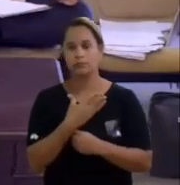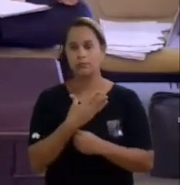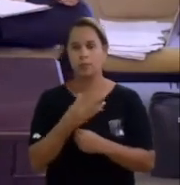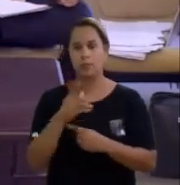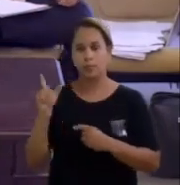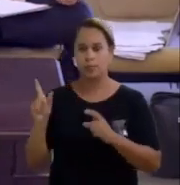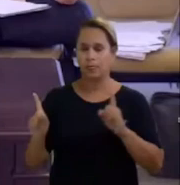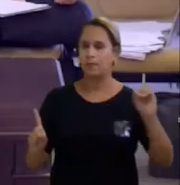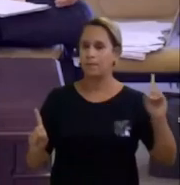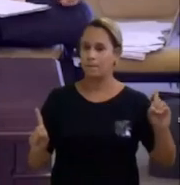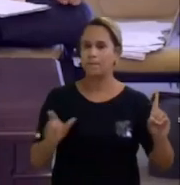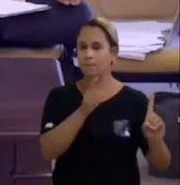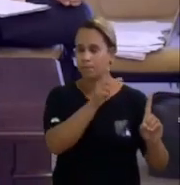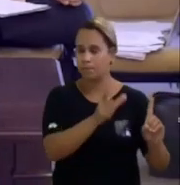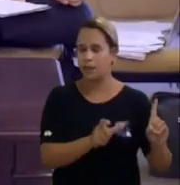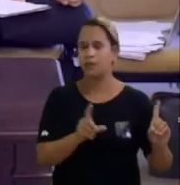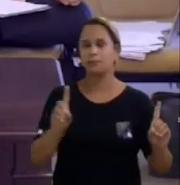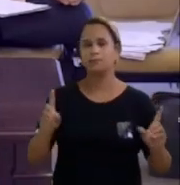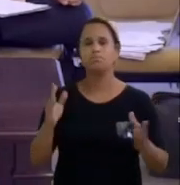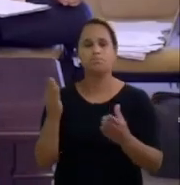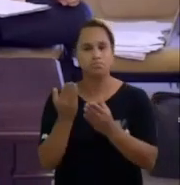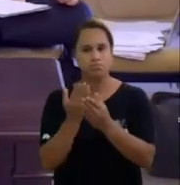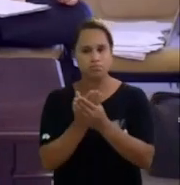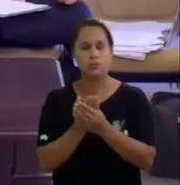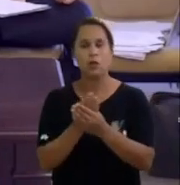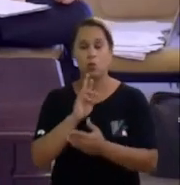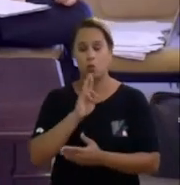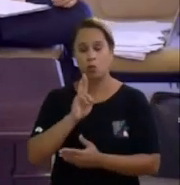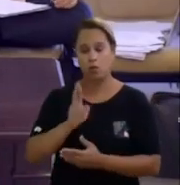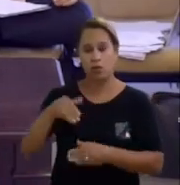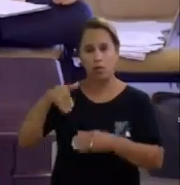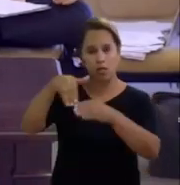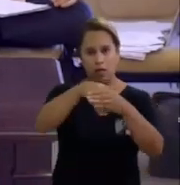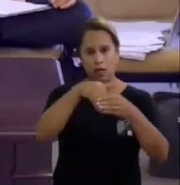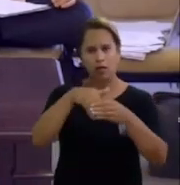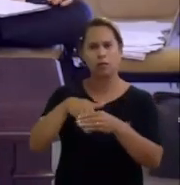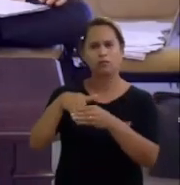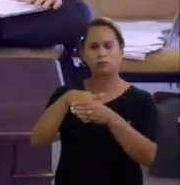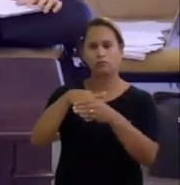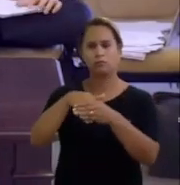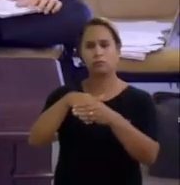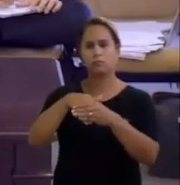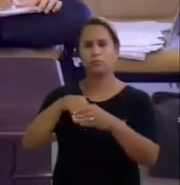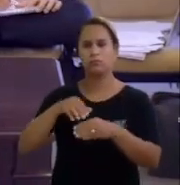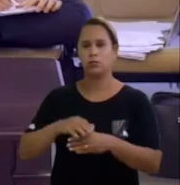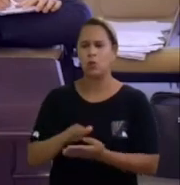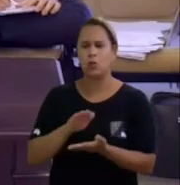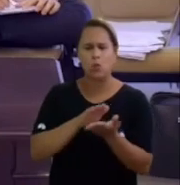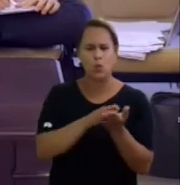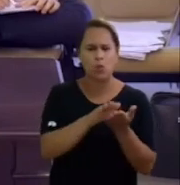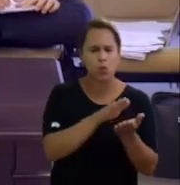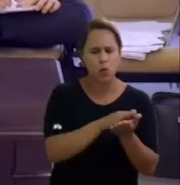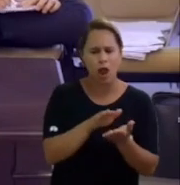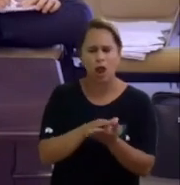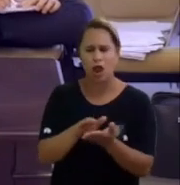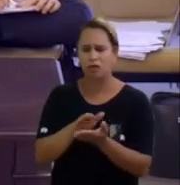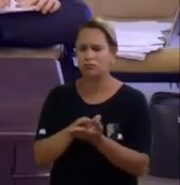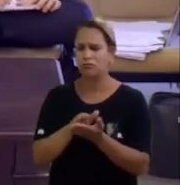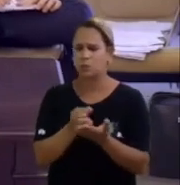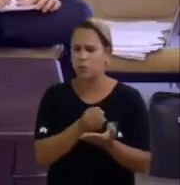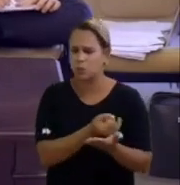É proteger a lisura do pleito, o resultado da eleição, dessa intervenção nociva que teve a superexposição e o gasto excessivo em pré-campanha.